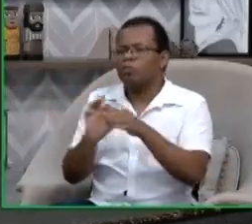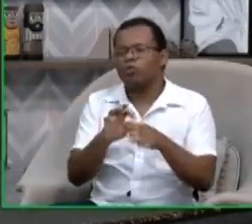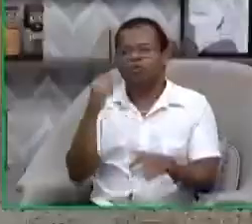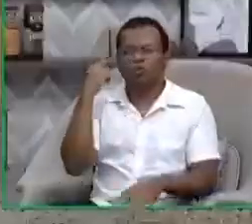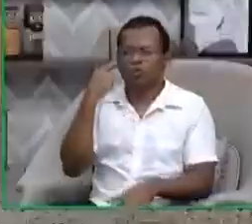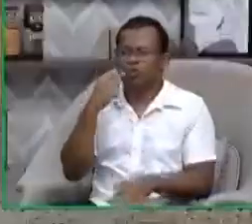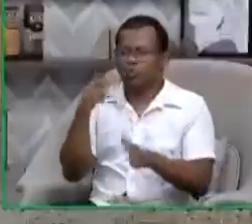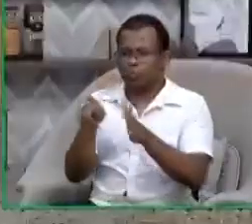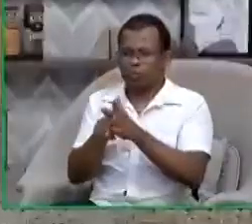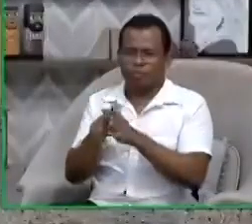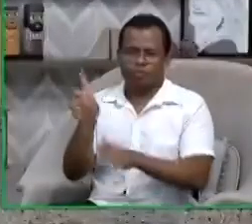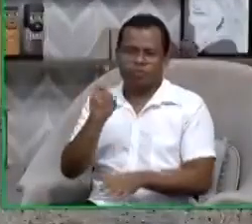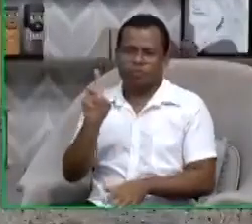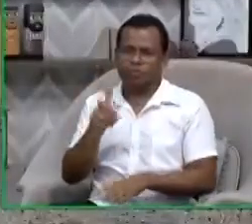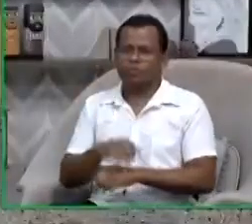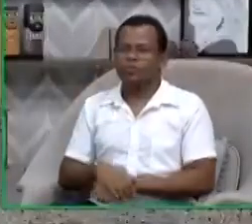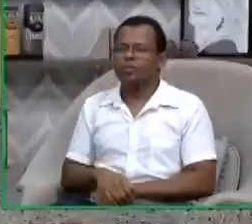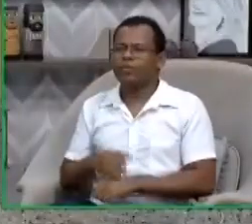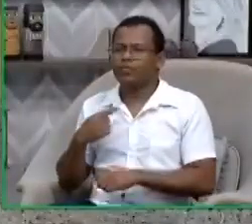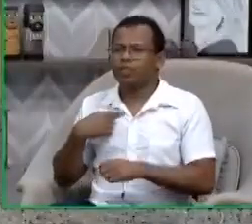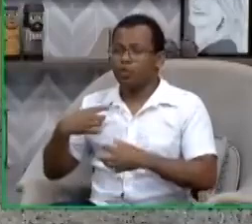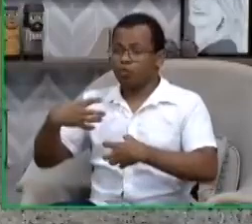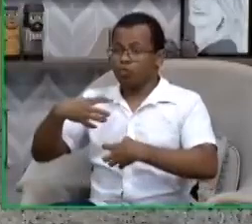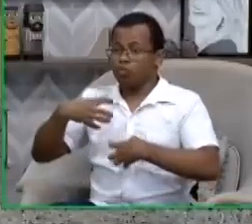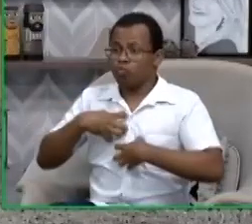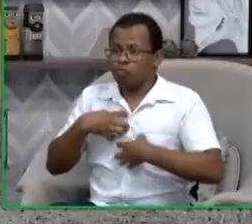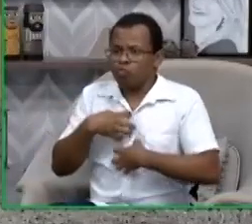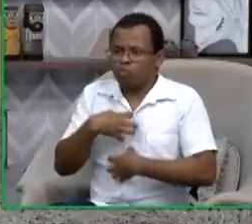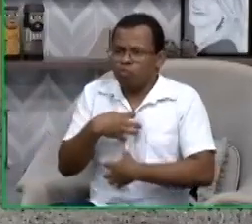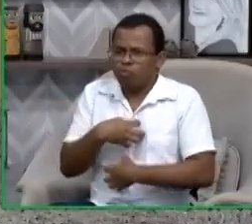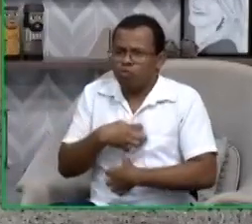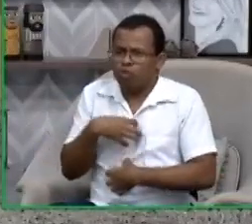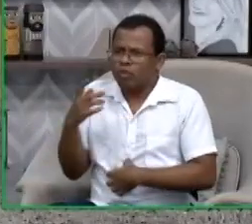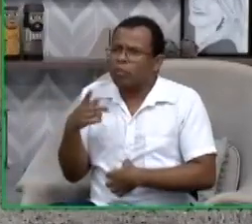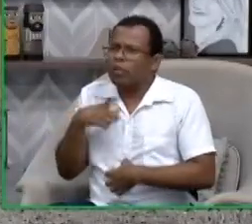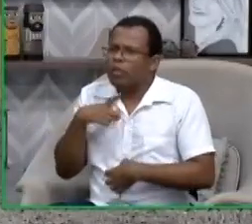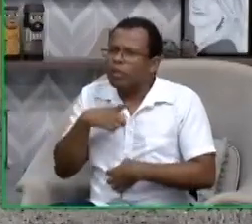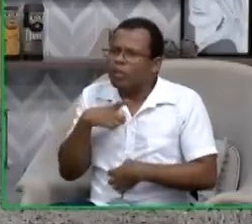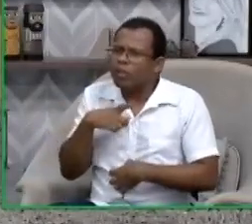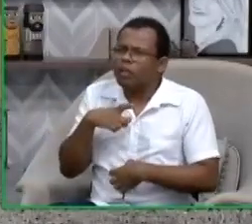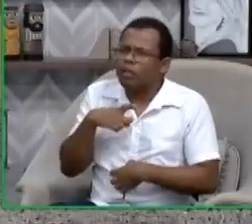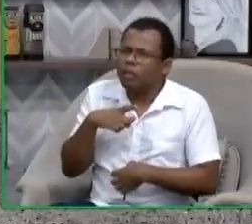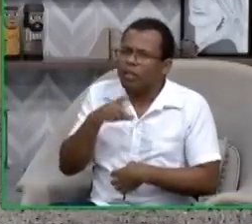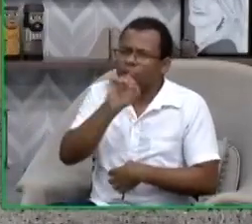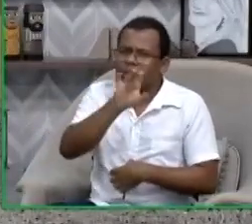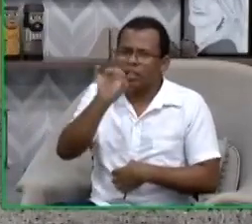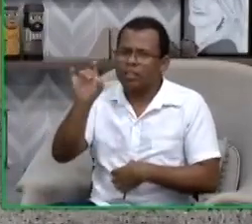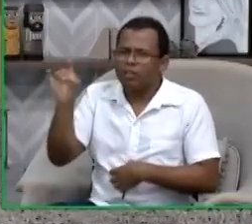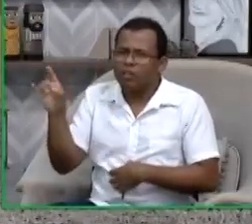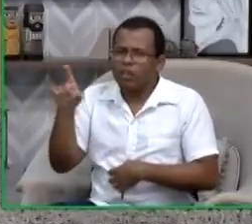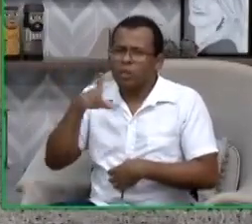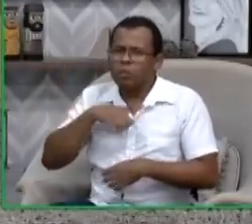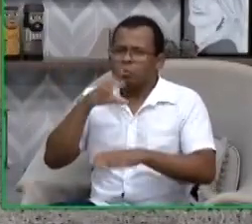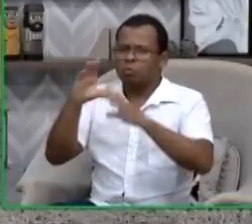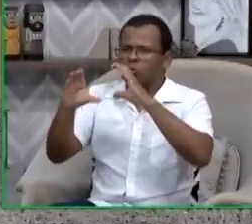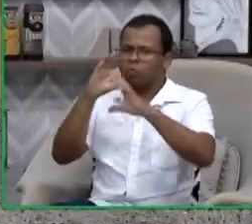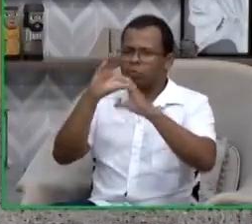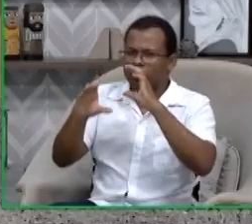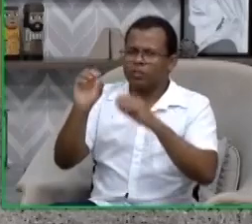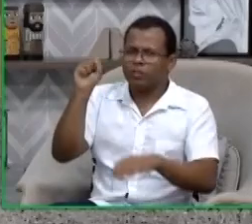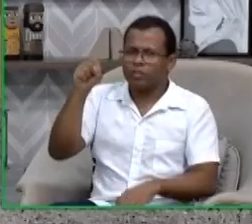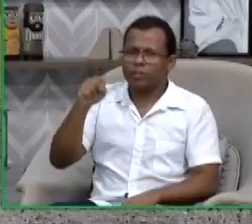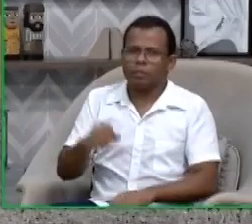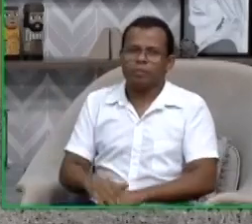surdez. A questão da própria vibração, sim, né, isso, sim, também interfere, cada um tem um tipo de comunicação em relação, sim, a